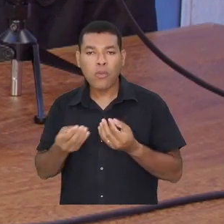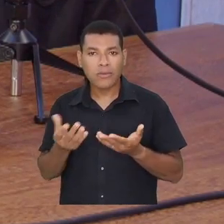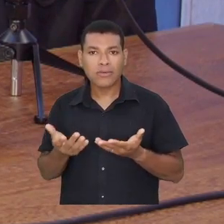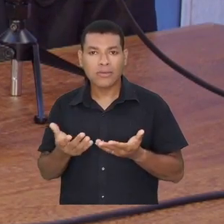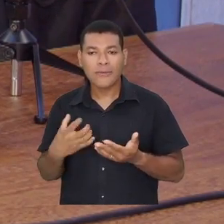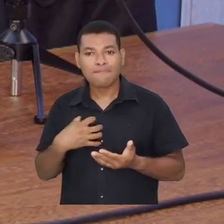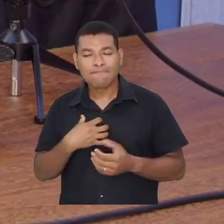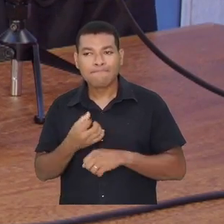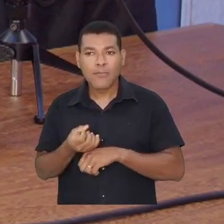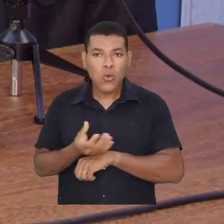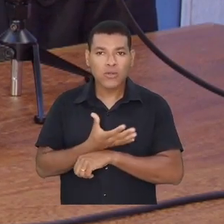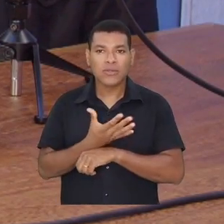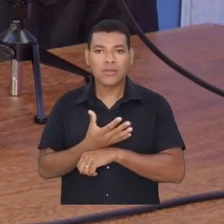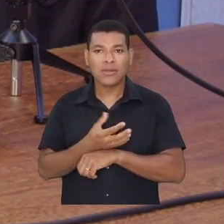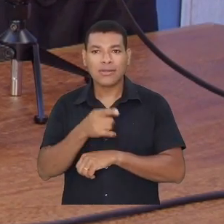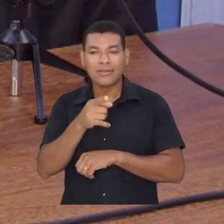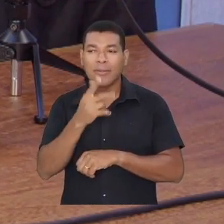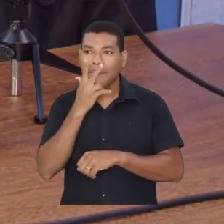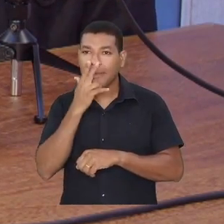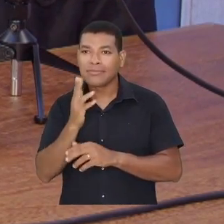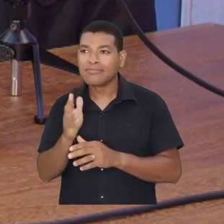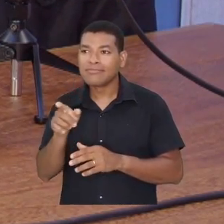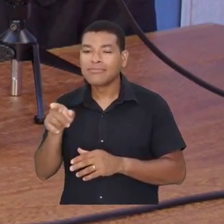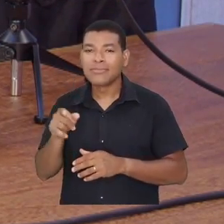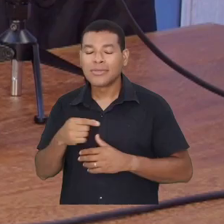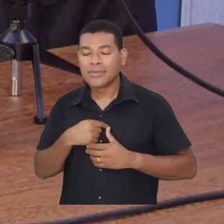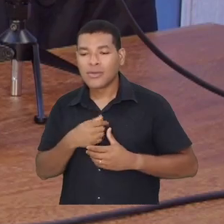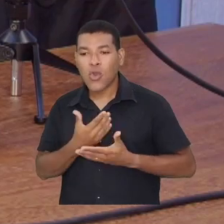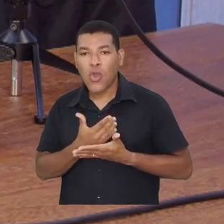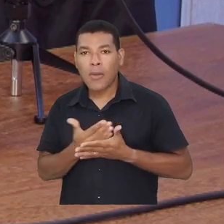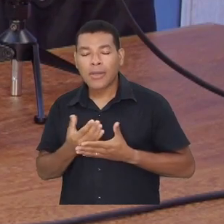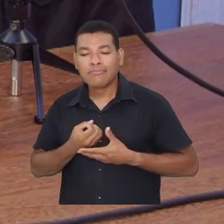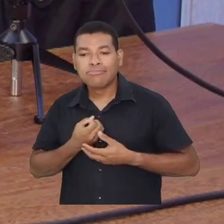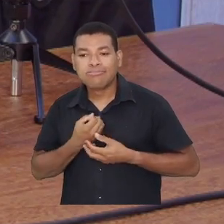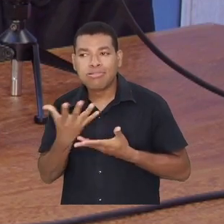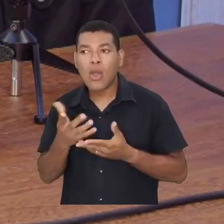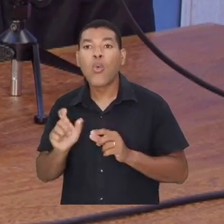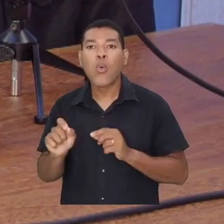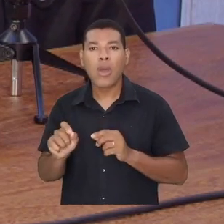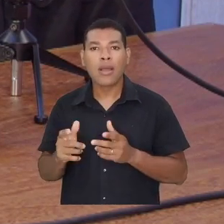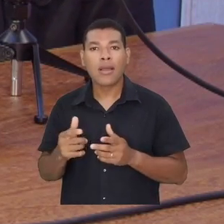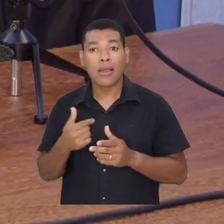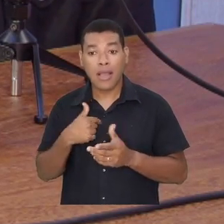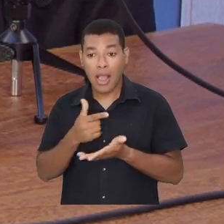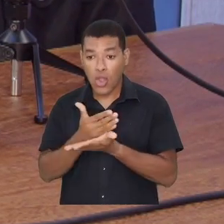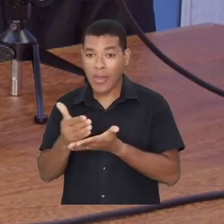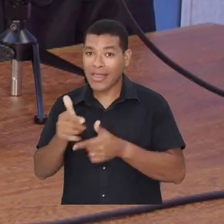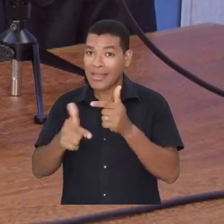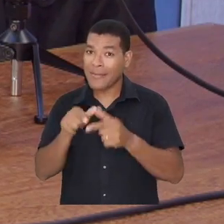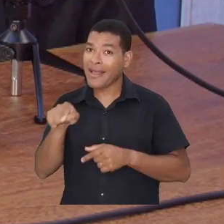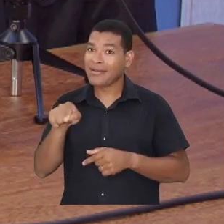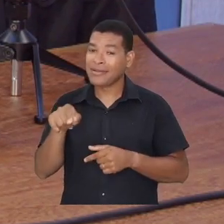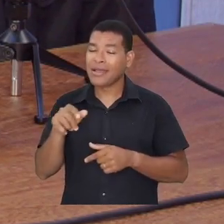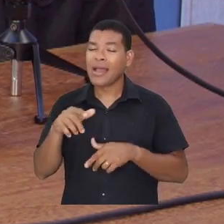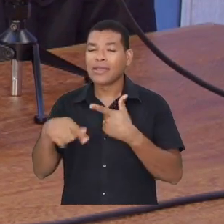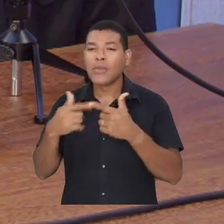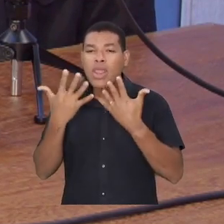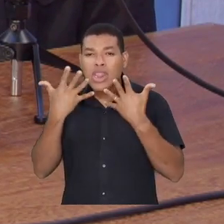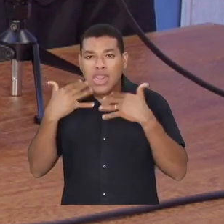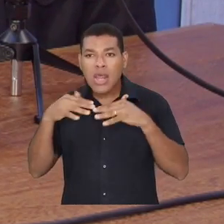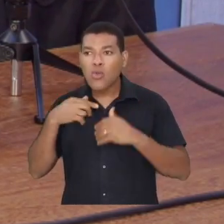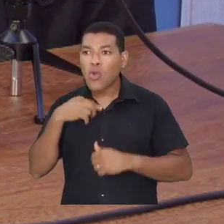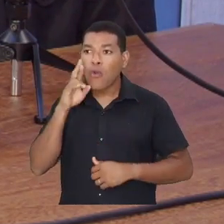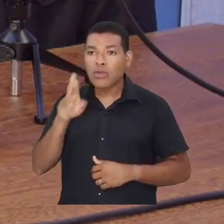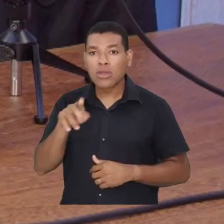essa emoção, o que você vai gerar, despertar nessa pessoa, para mim o trabalho começa aí. Uhum. E aí ver um resultado desse orgânico, que depois